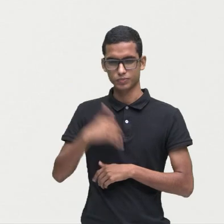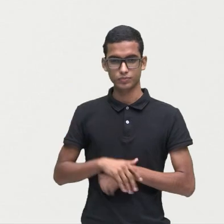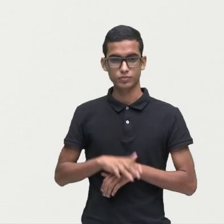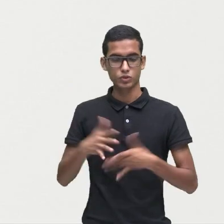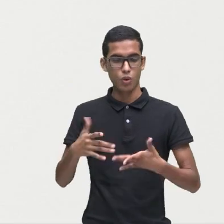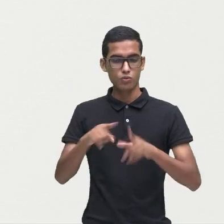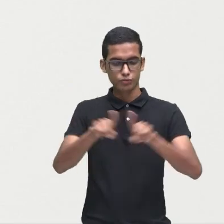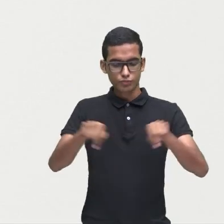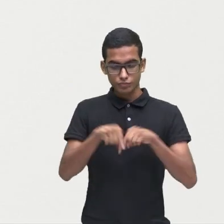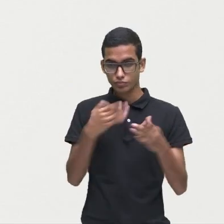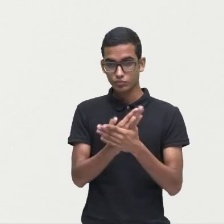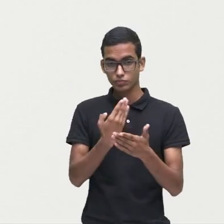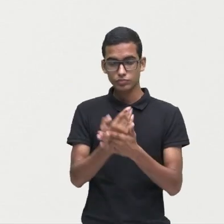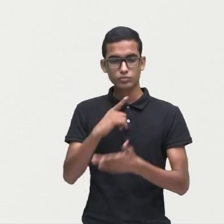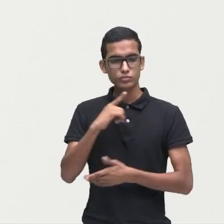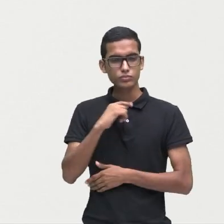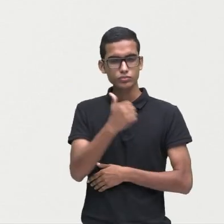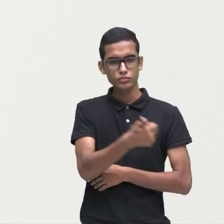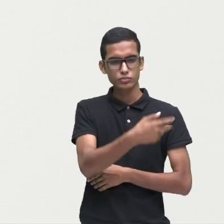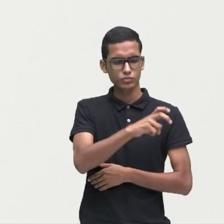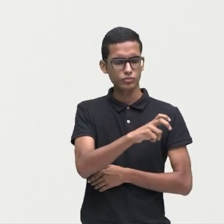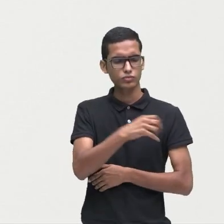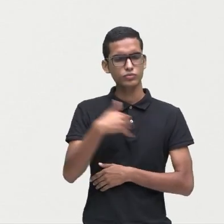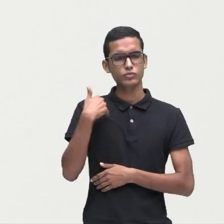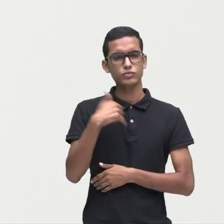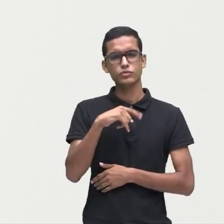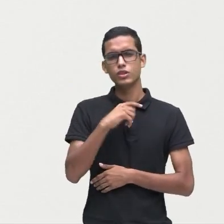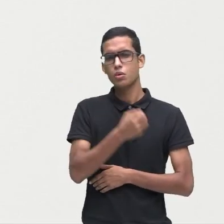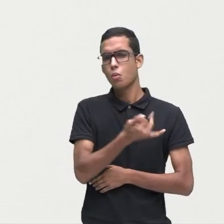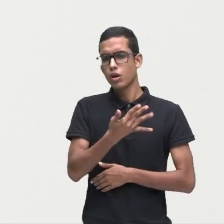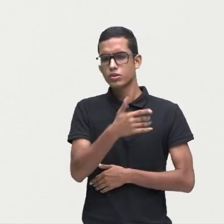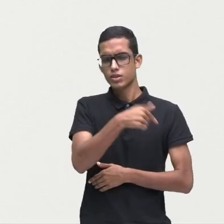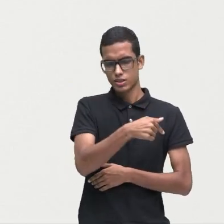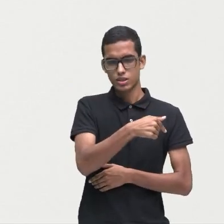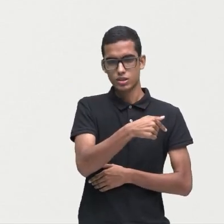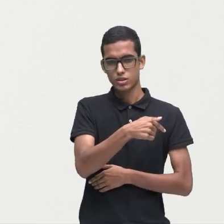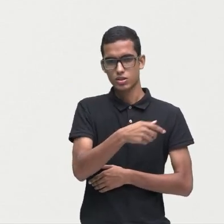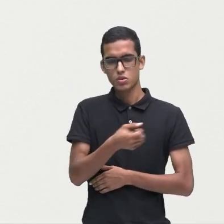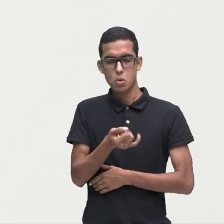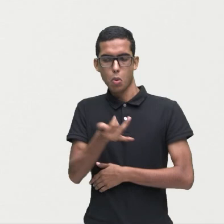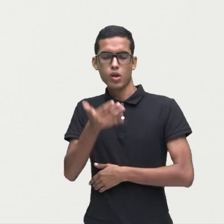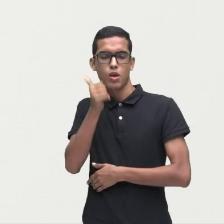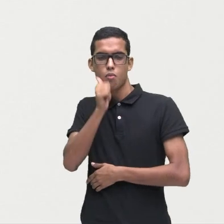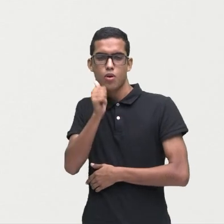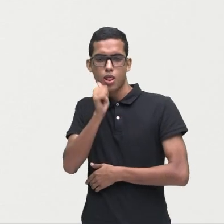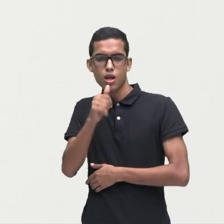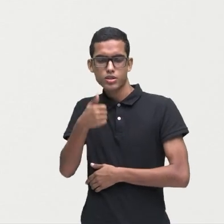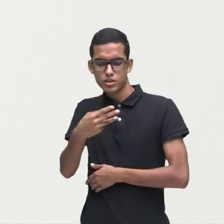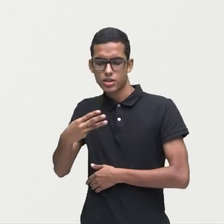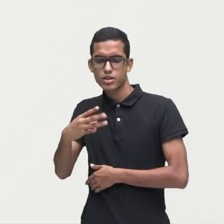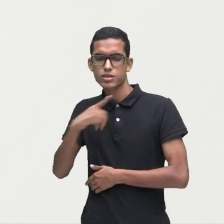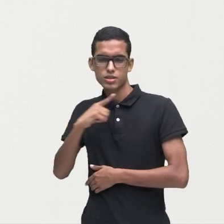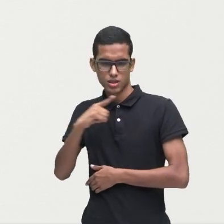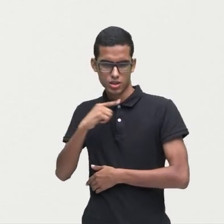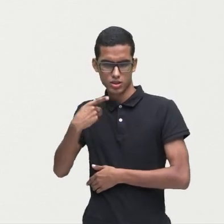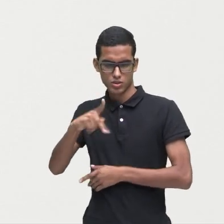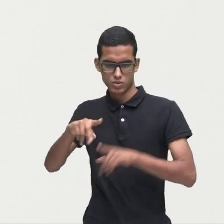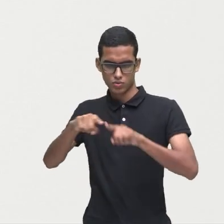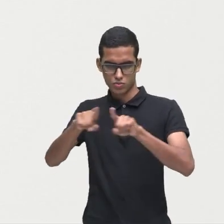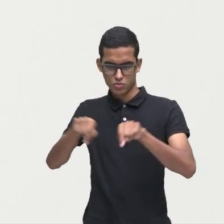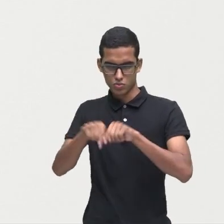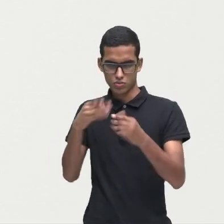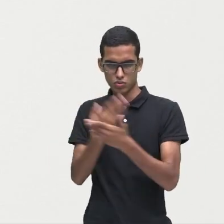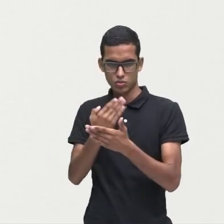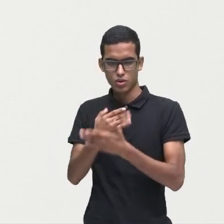tem? Tem 7 meninos. Quantas meninas de 13 anos tem na sua sala? Por exemplo,